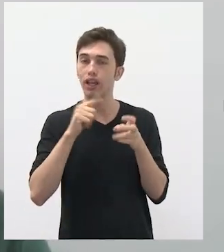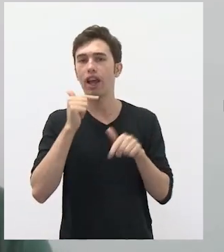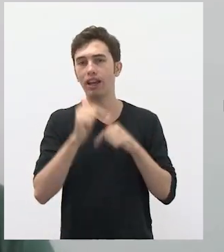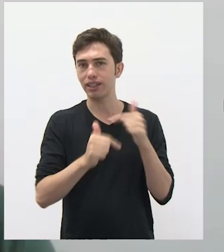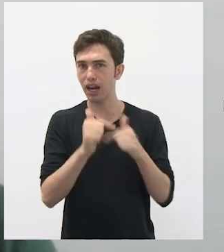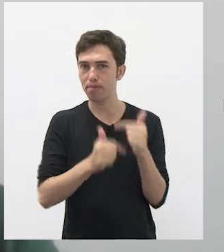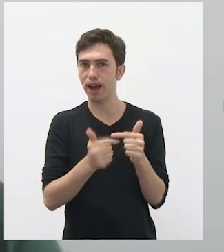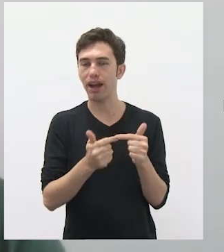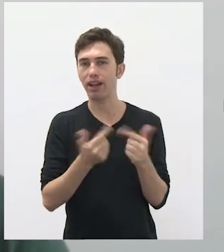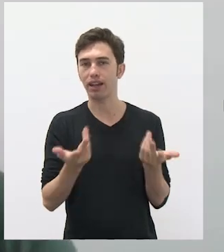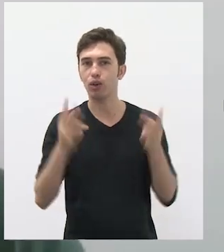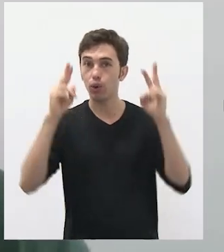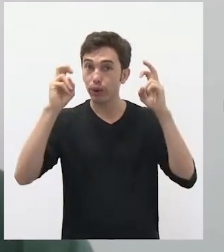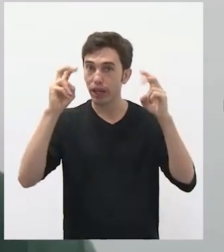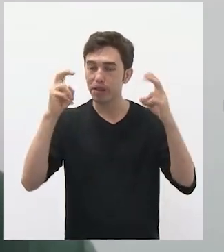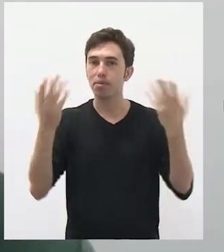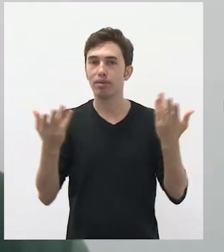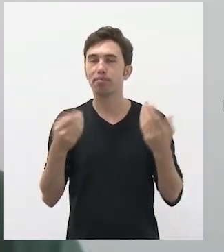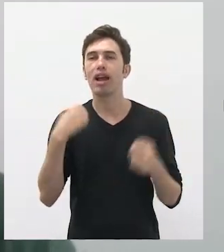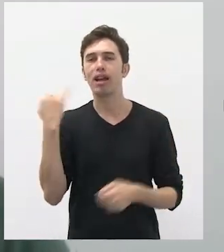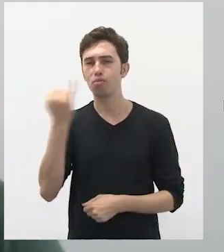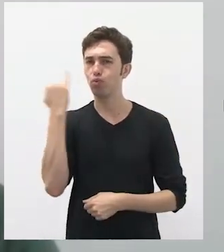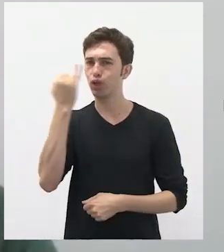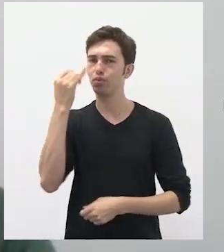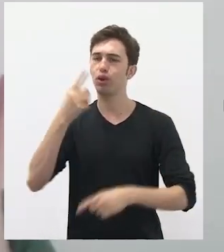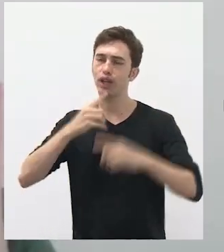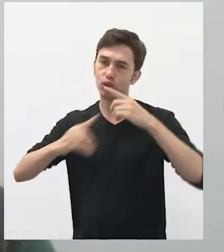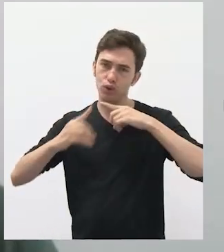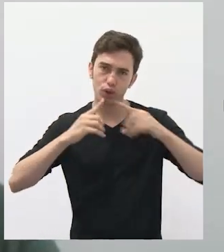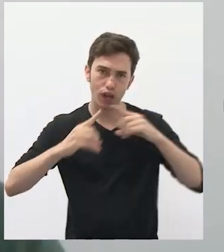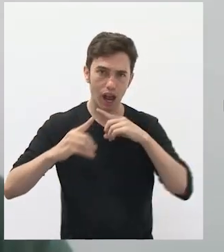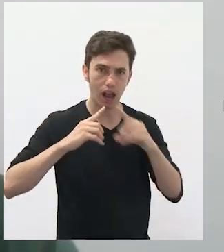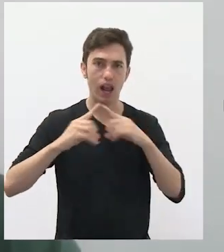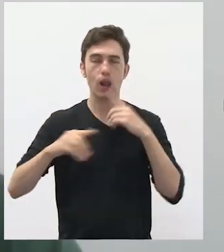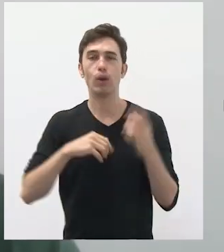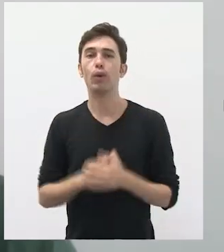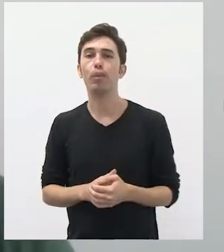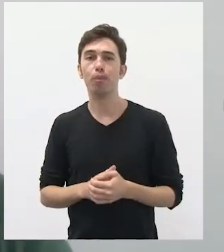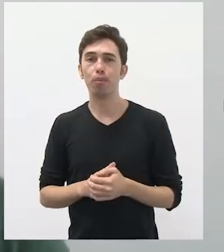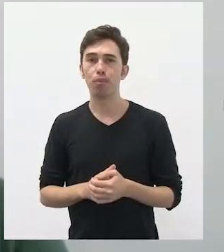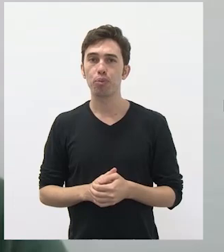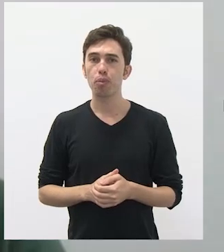né? O diálogo é fundamental, é importante que esses